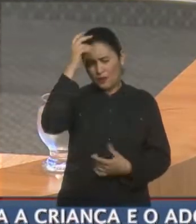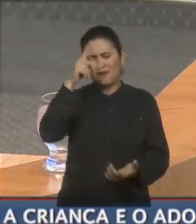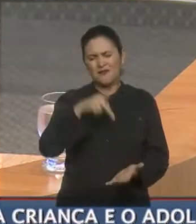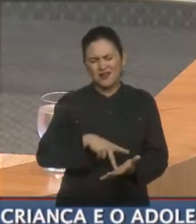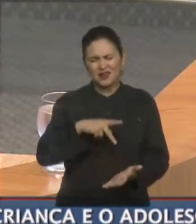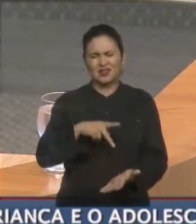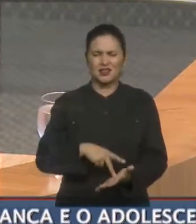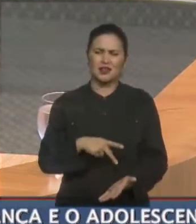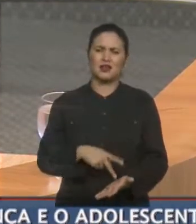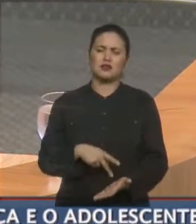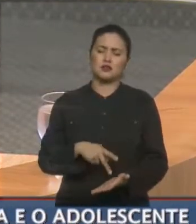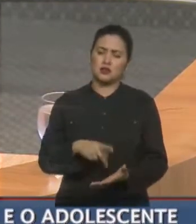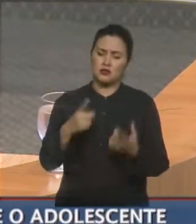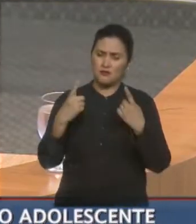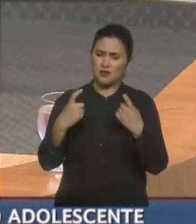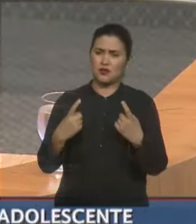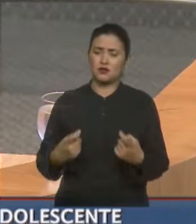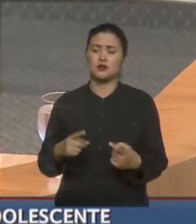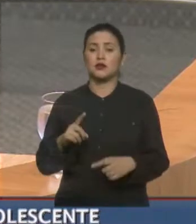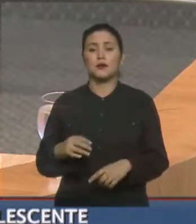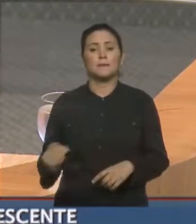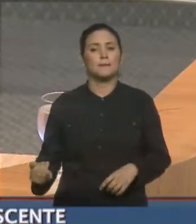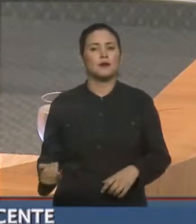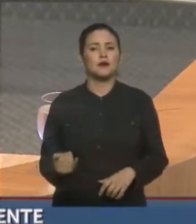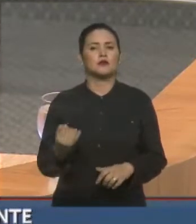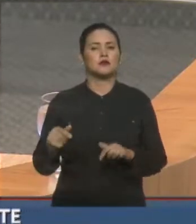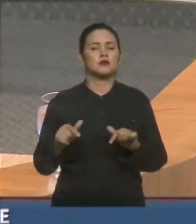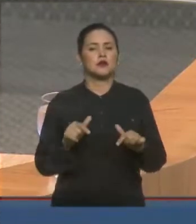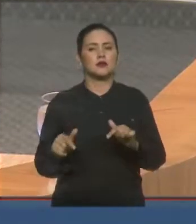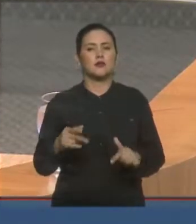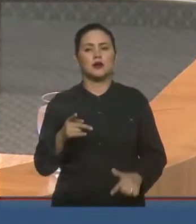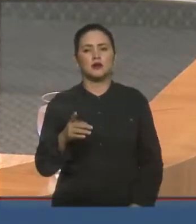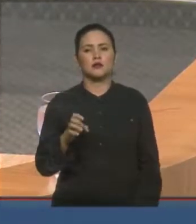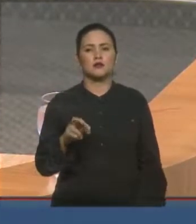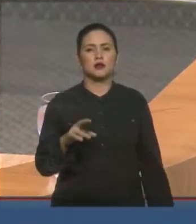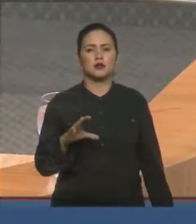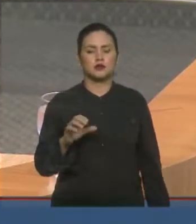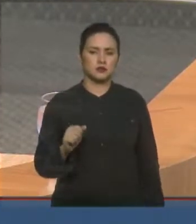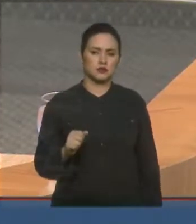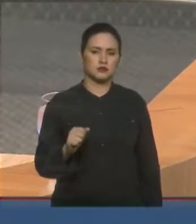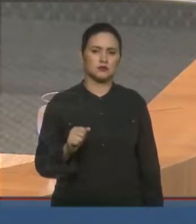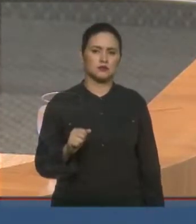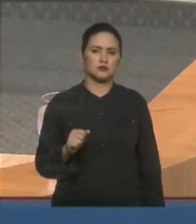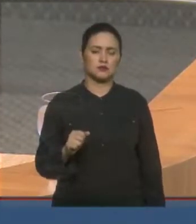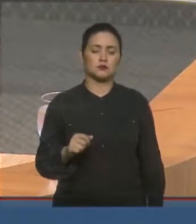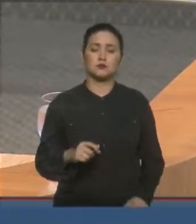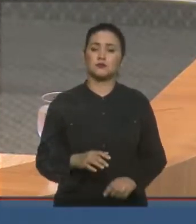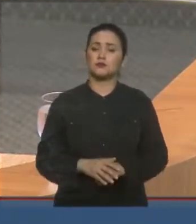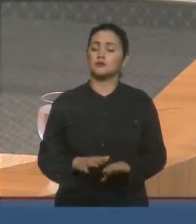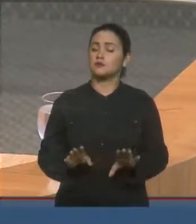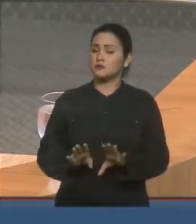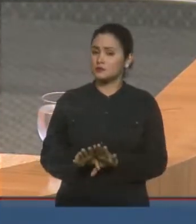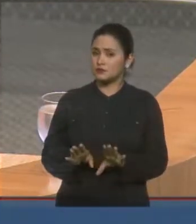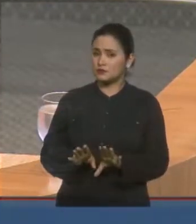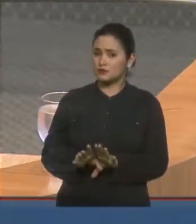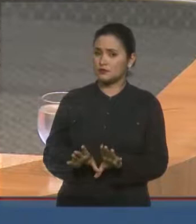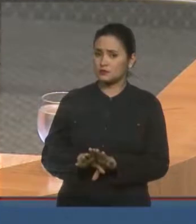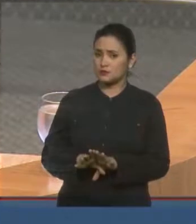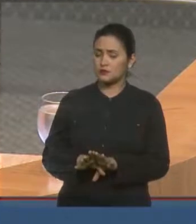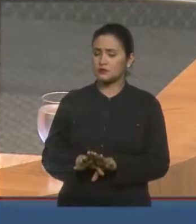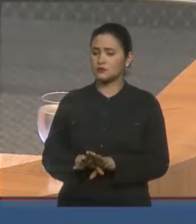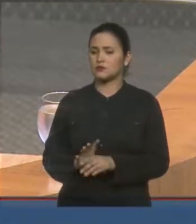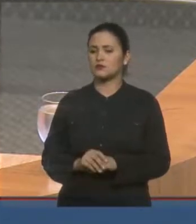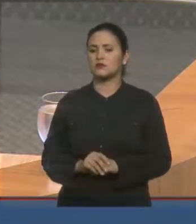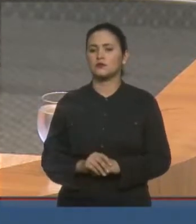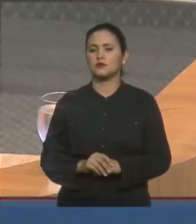a importância do trabalho da perícia e do Centro de Perícias Oficiais. Mais ainda, e me parece